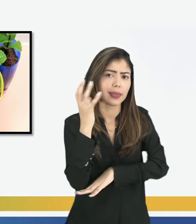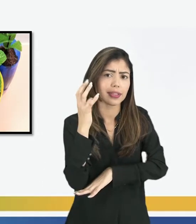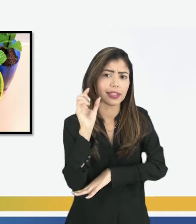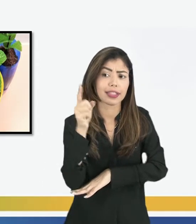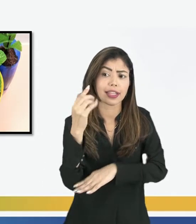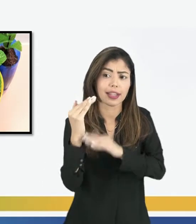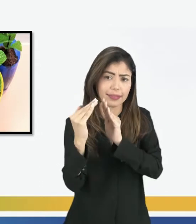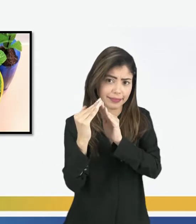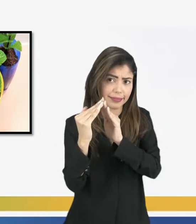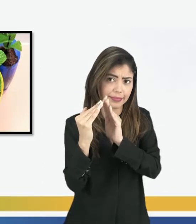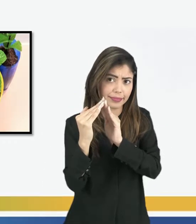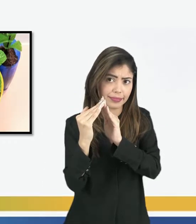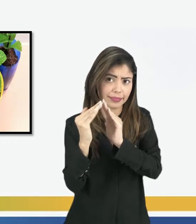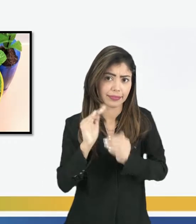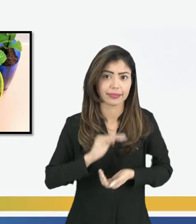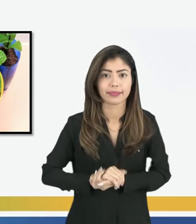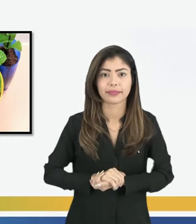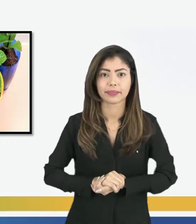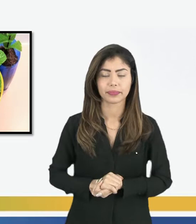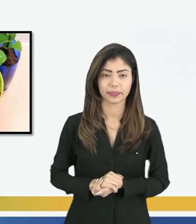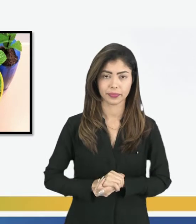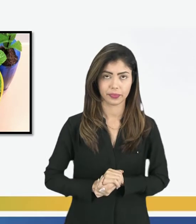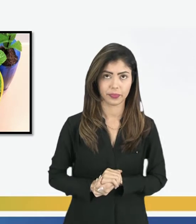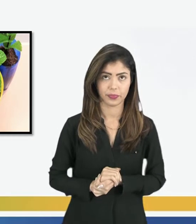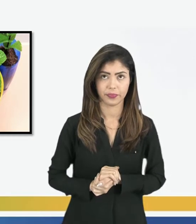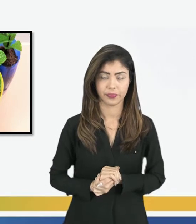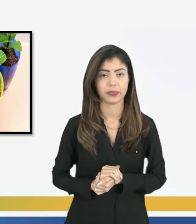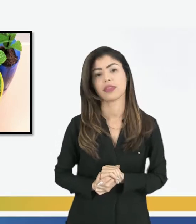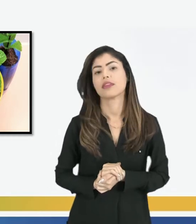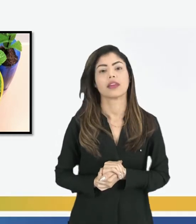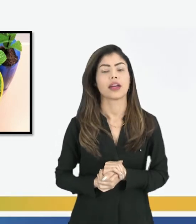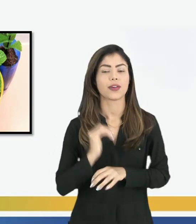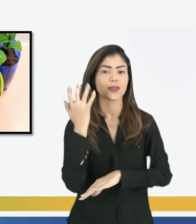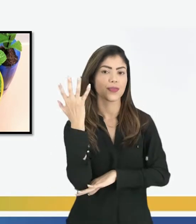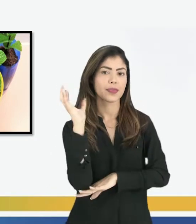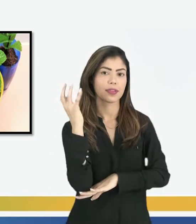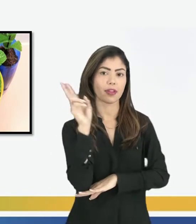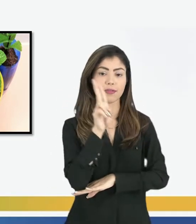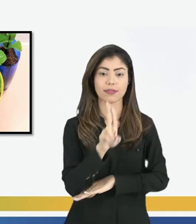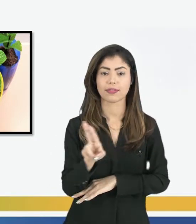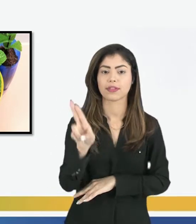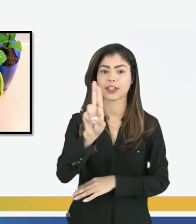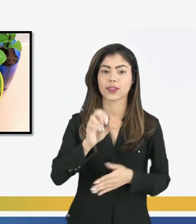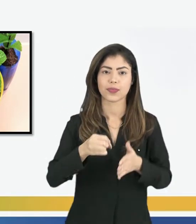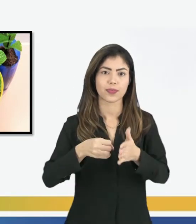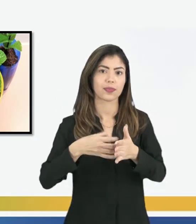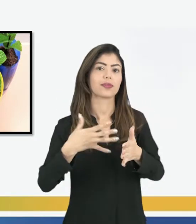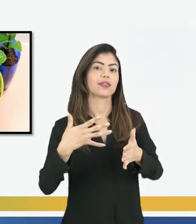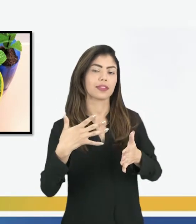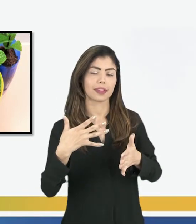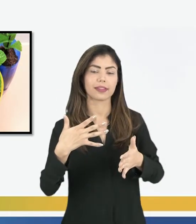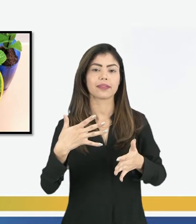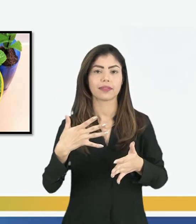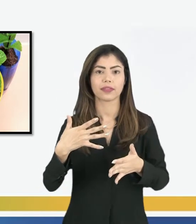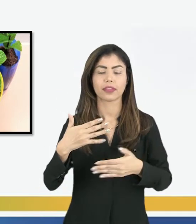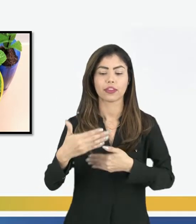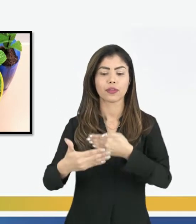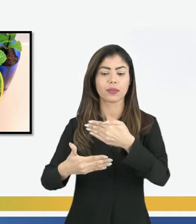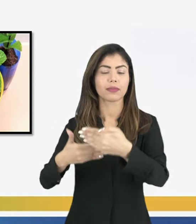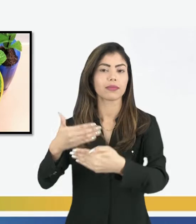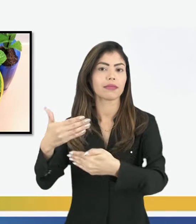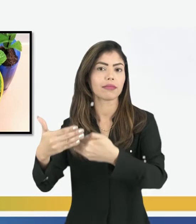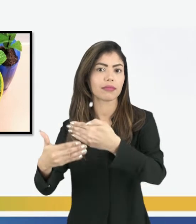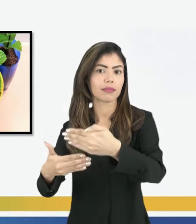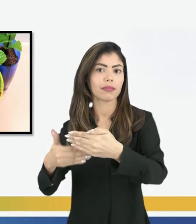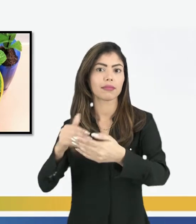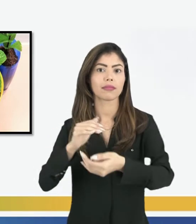em casa, lá no quintal. Então, as plantas são usadas muitas vezes no processo